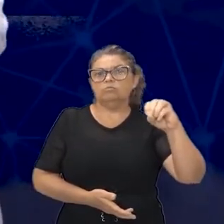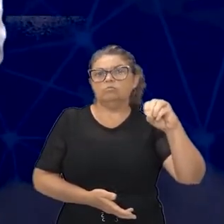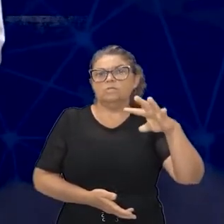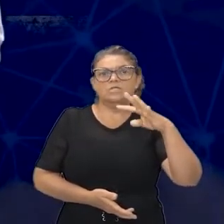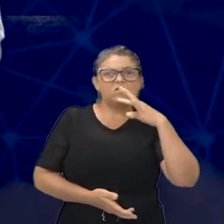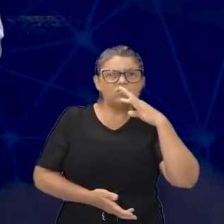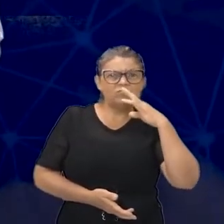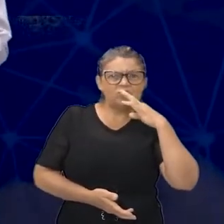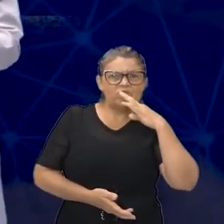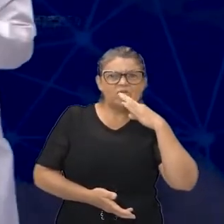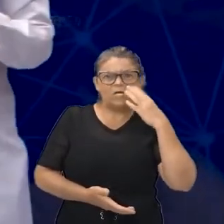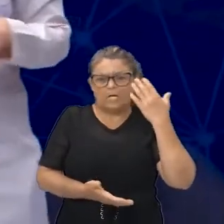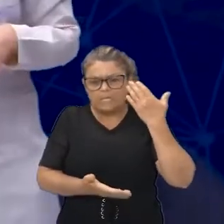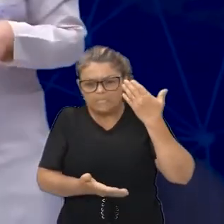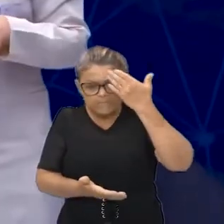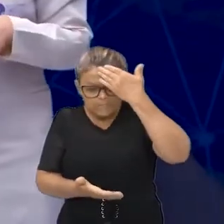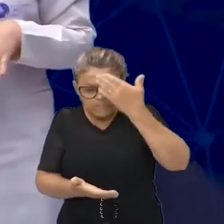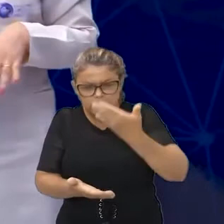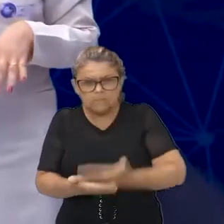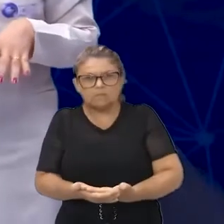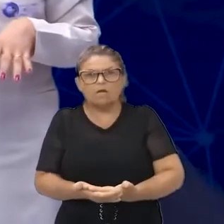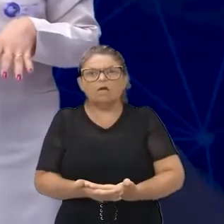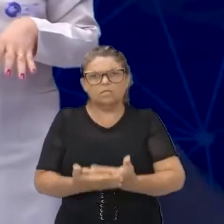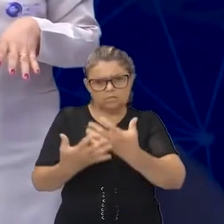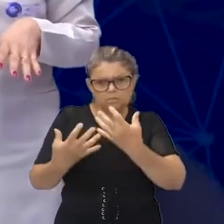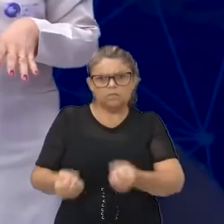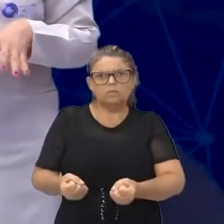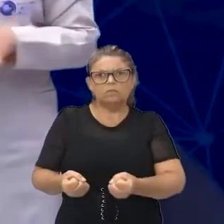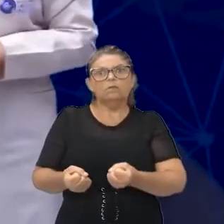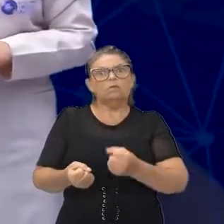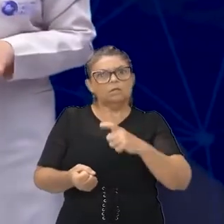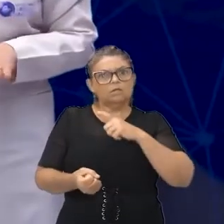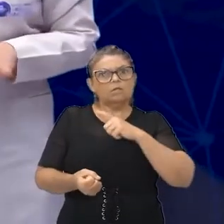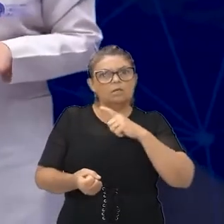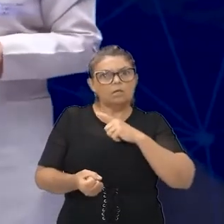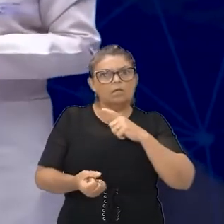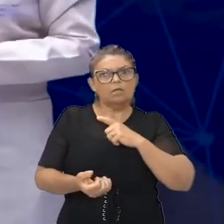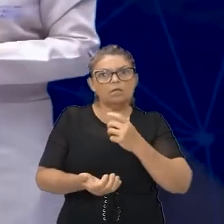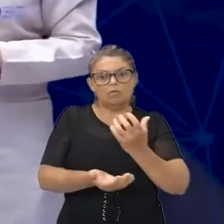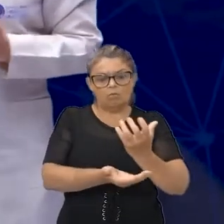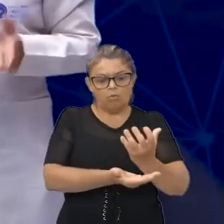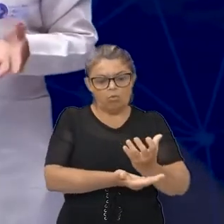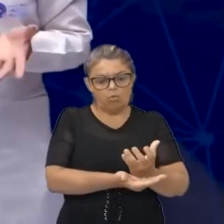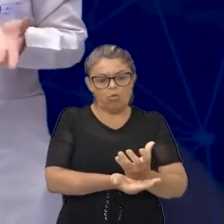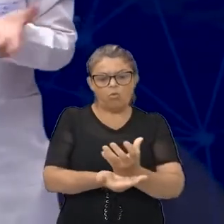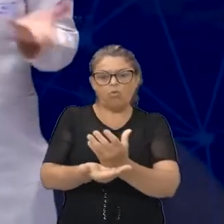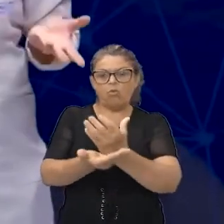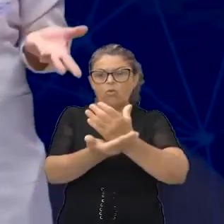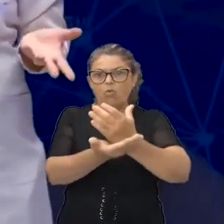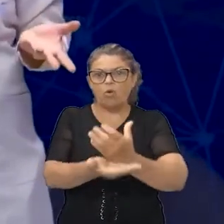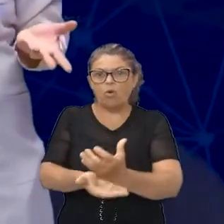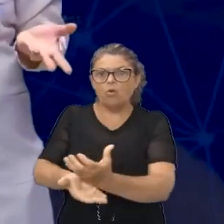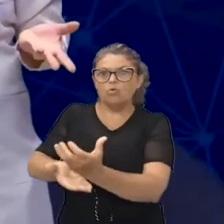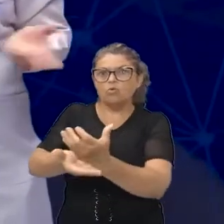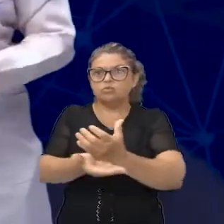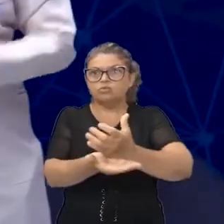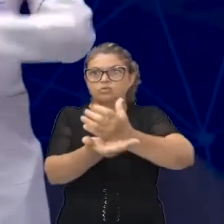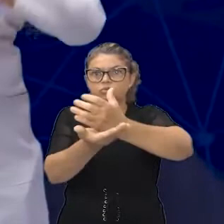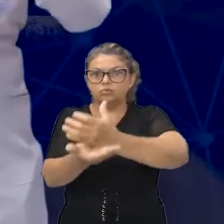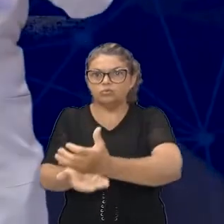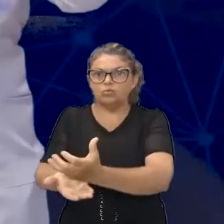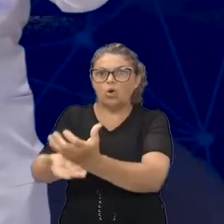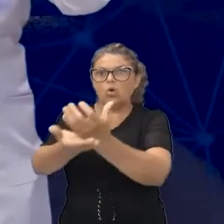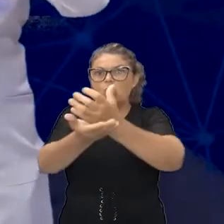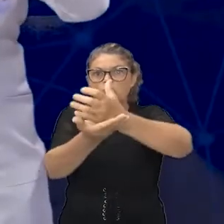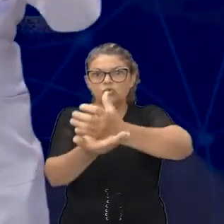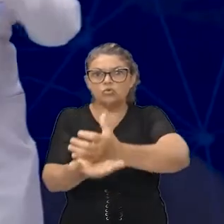buscar respaldos. Por quê? Olha aqui, nós temos uma caravela representando. Lembre-se que a caravela não tinha motor, era